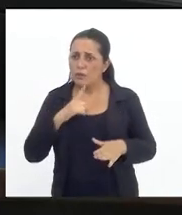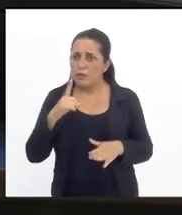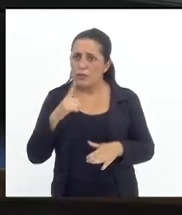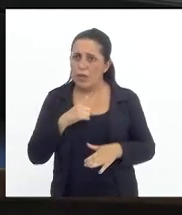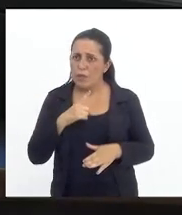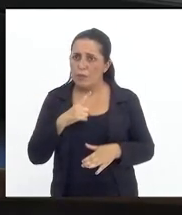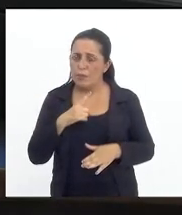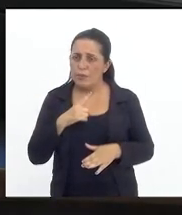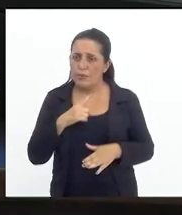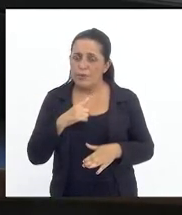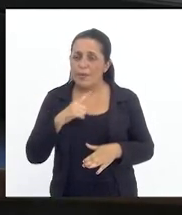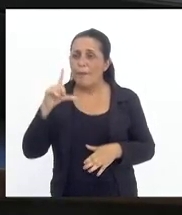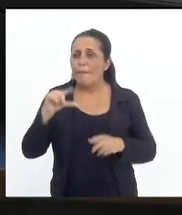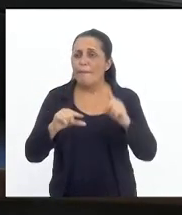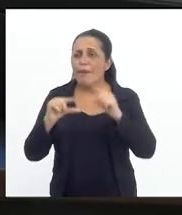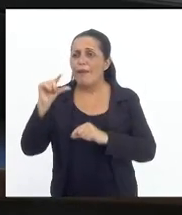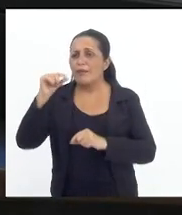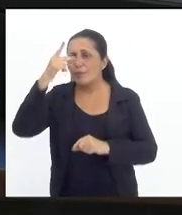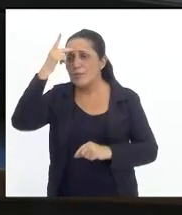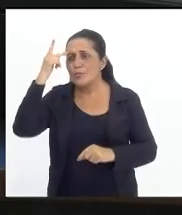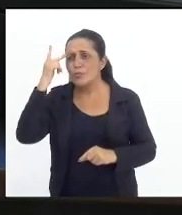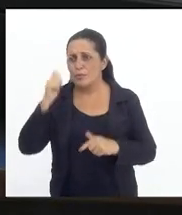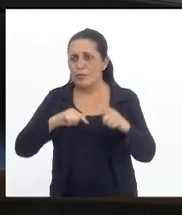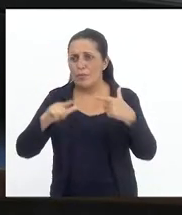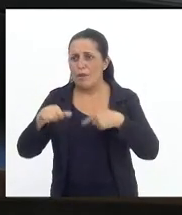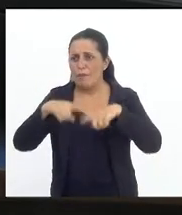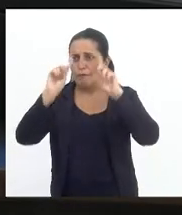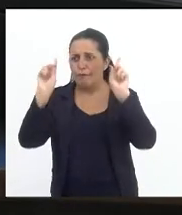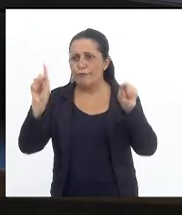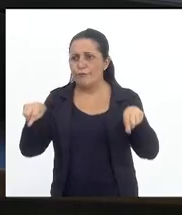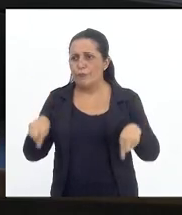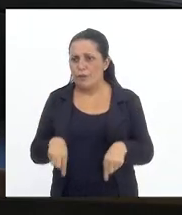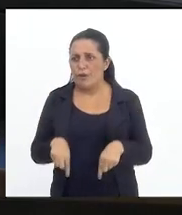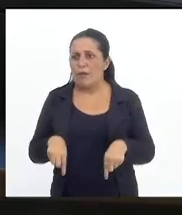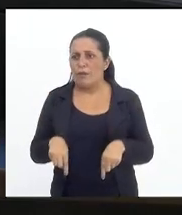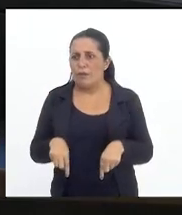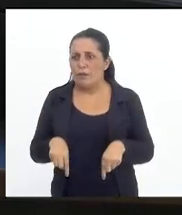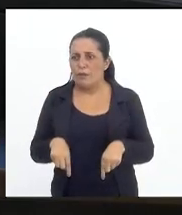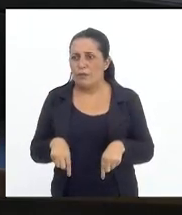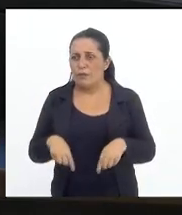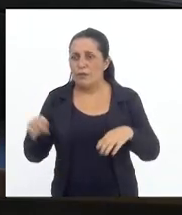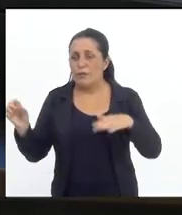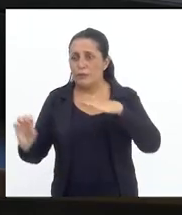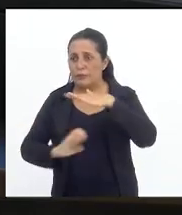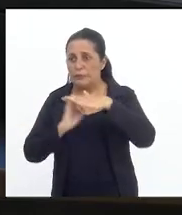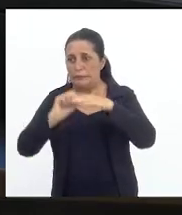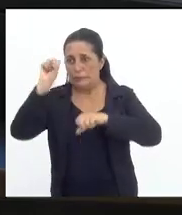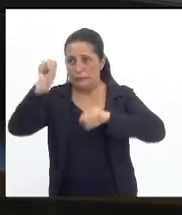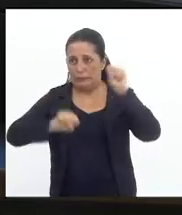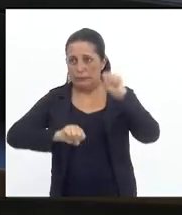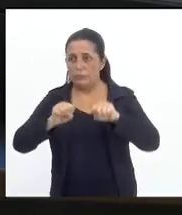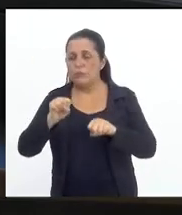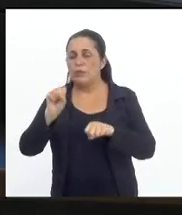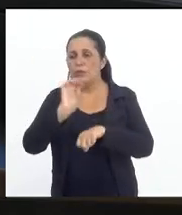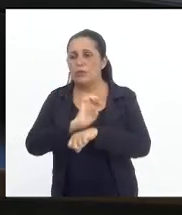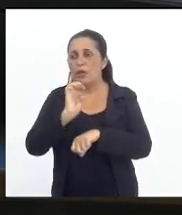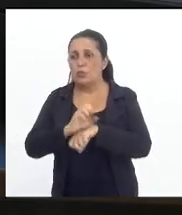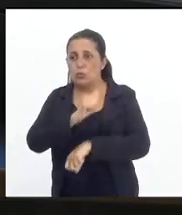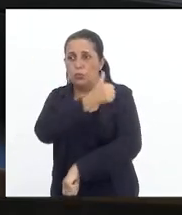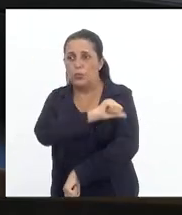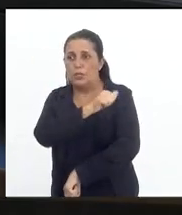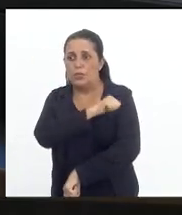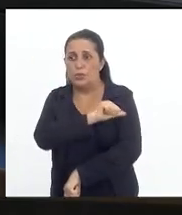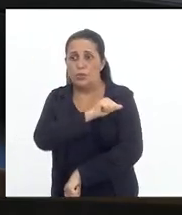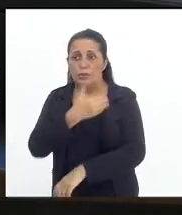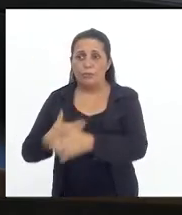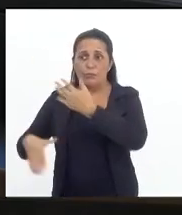temos menos empregados - funcionários nas indústrias do Estado do Rio de Janeiro que tínhamos